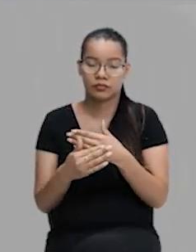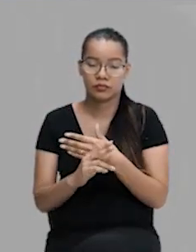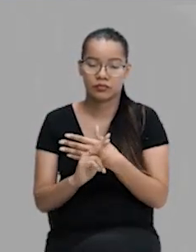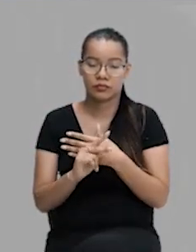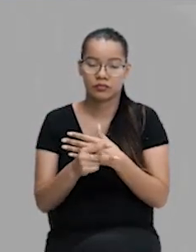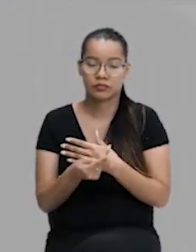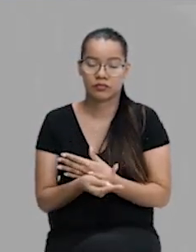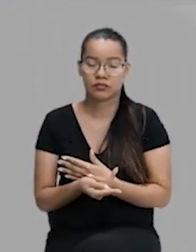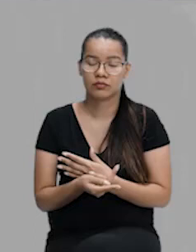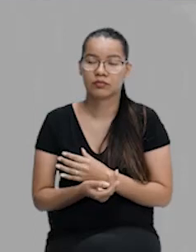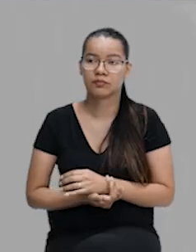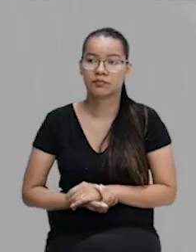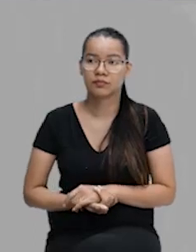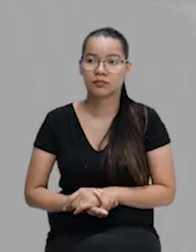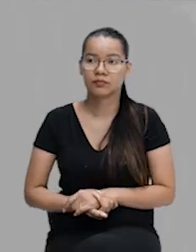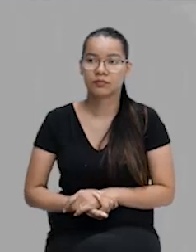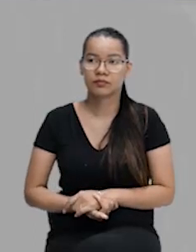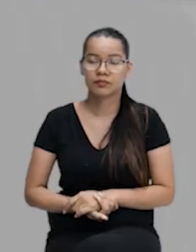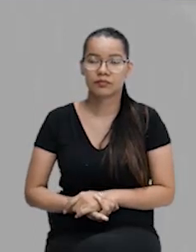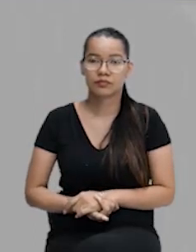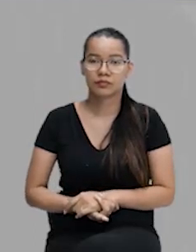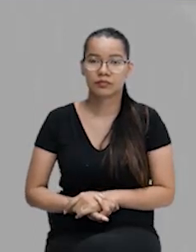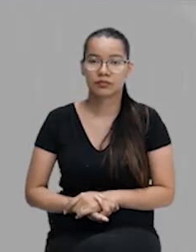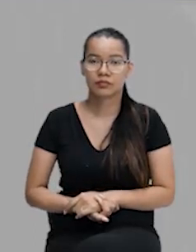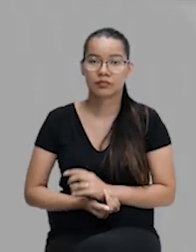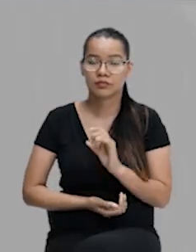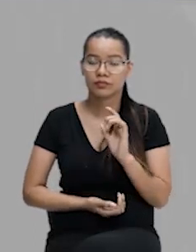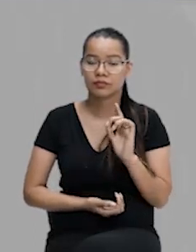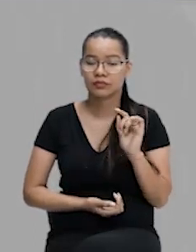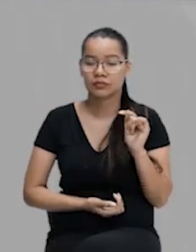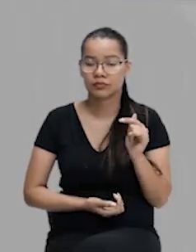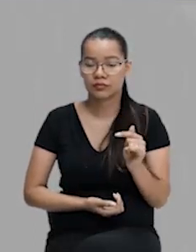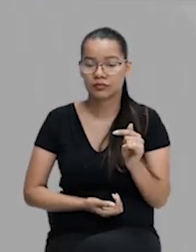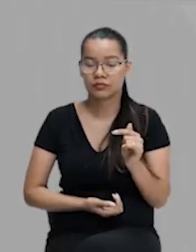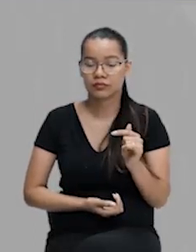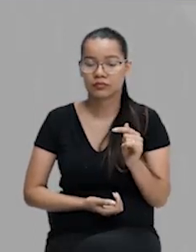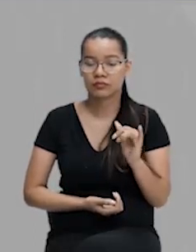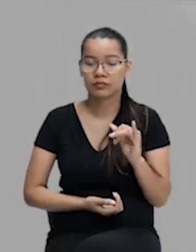uma auto-ionização, ok? Só que essa